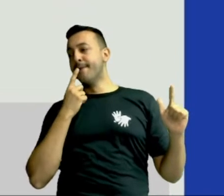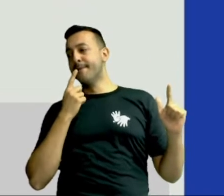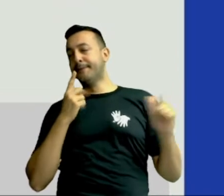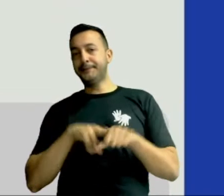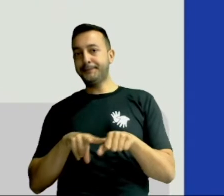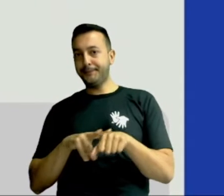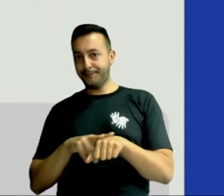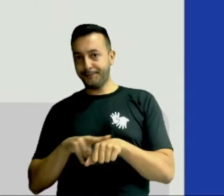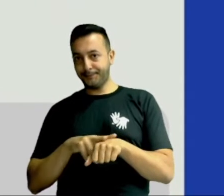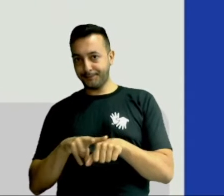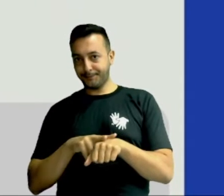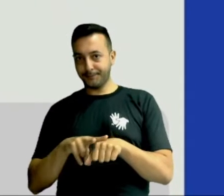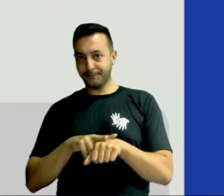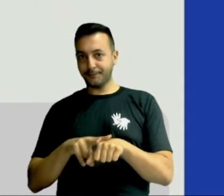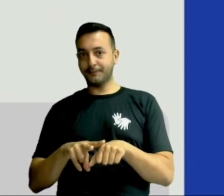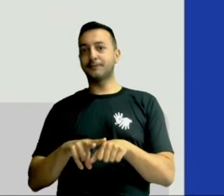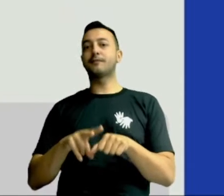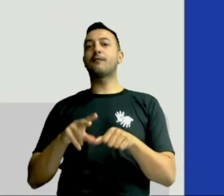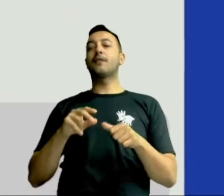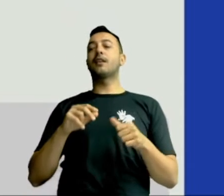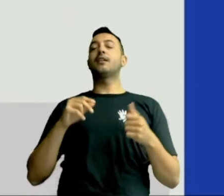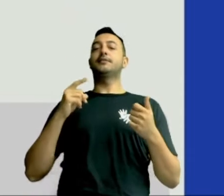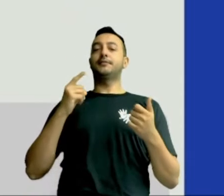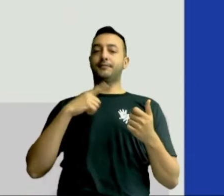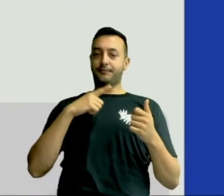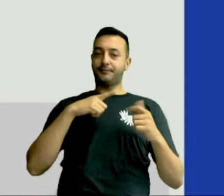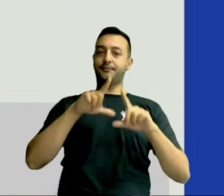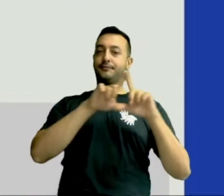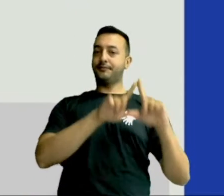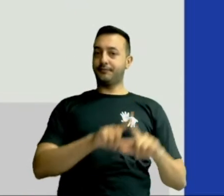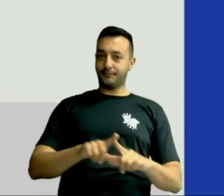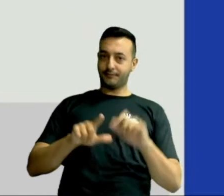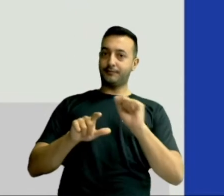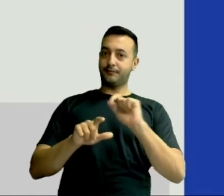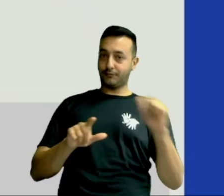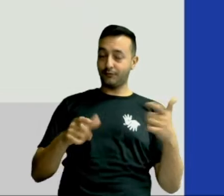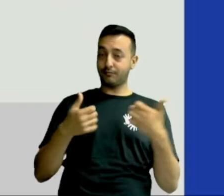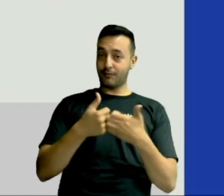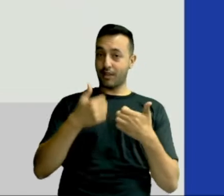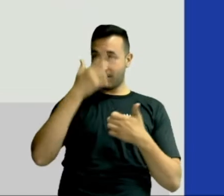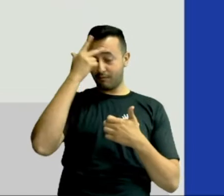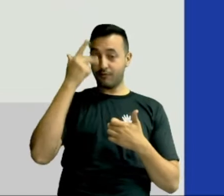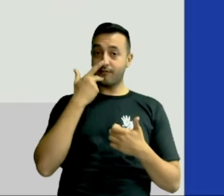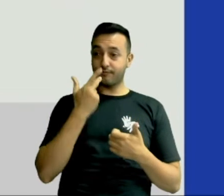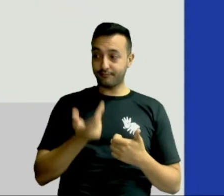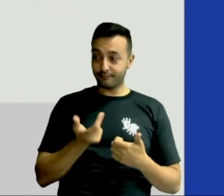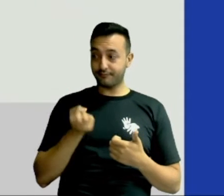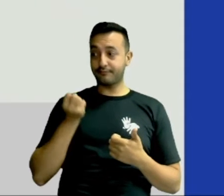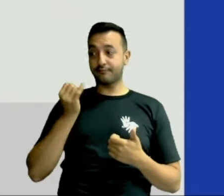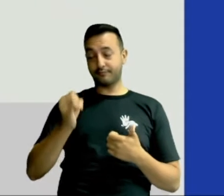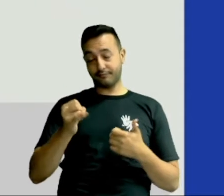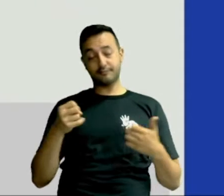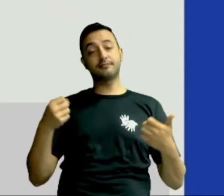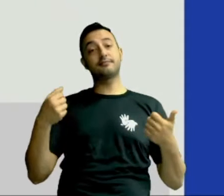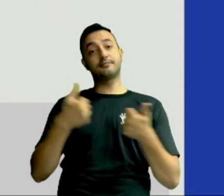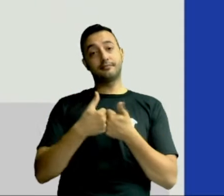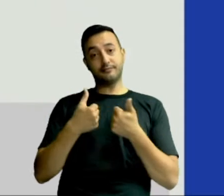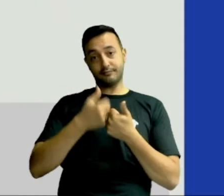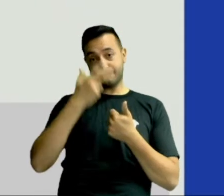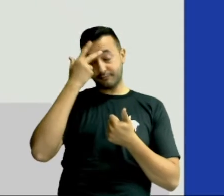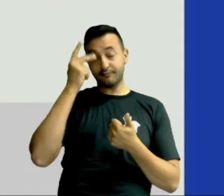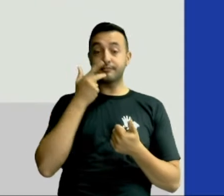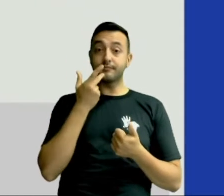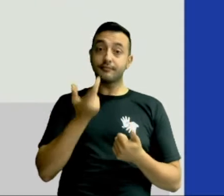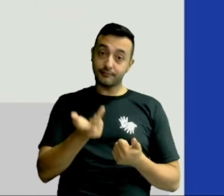triângulos os Blue triangles Estão próximos da pessoa que fala se eles estão próximos da